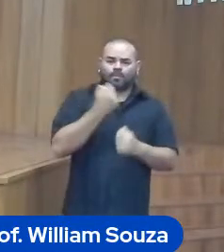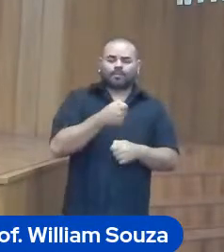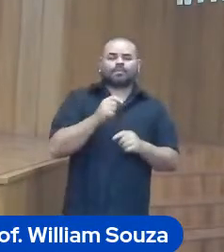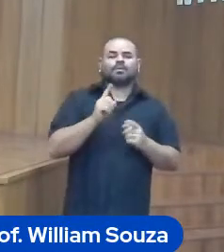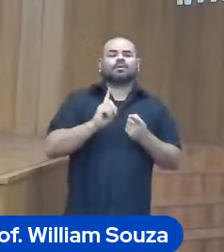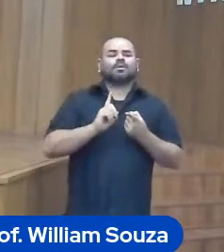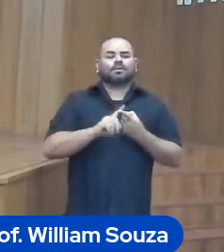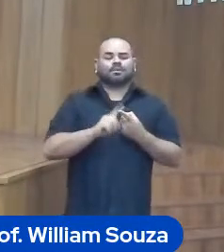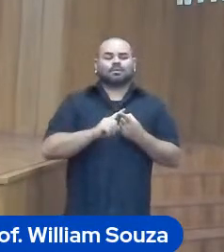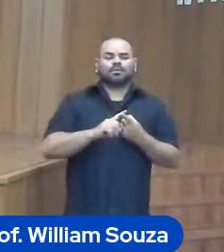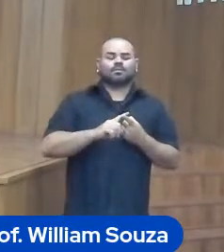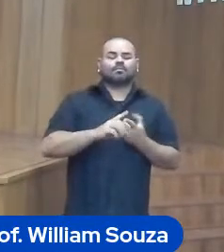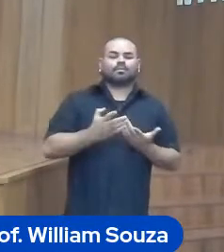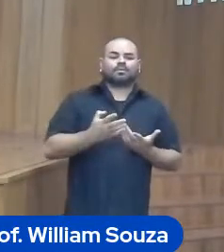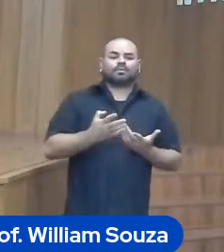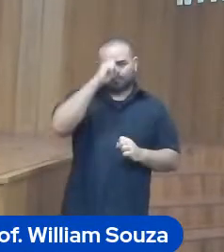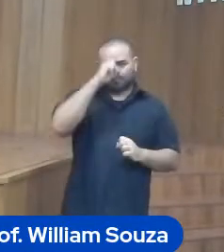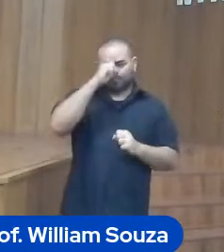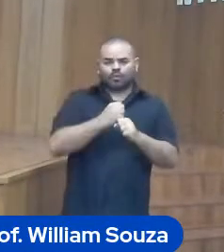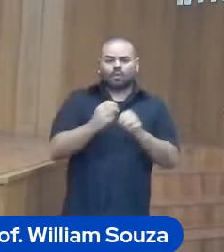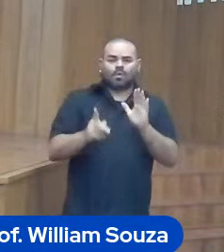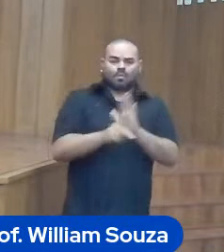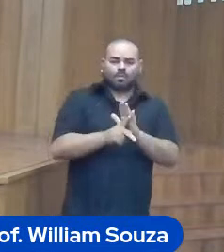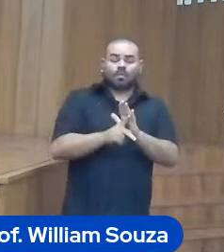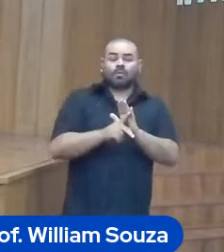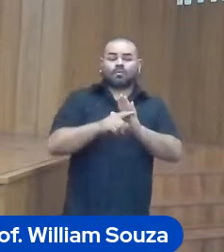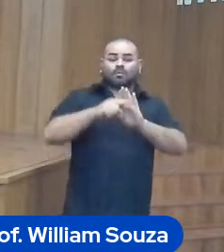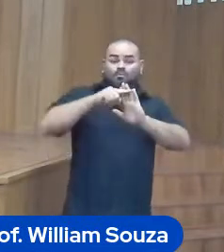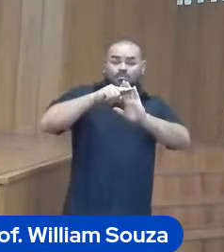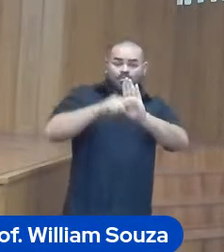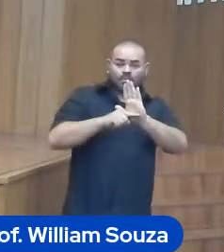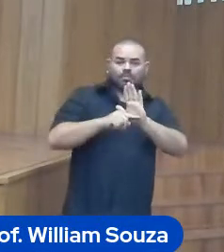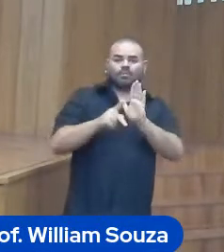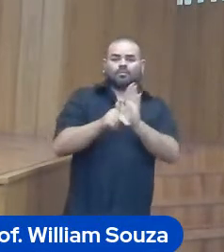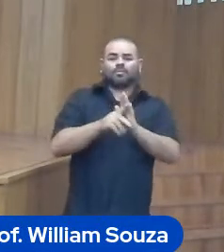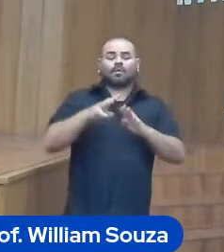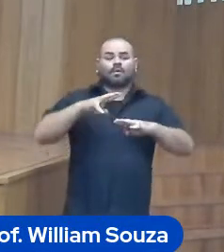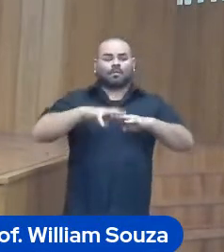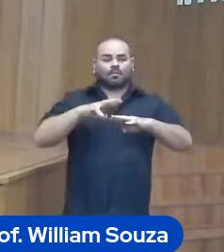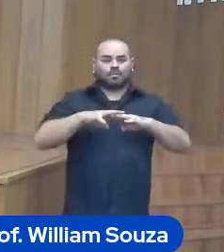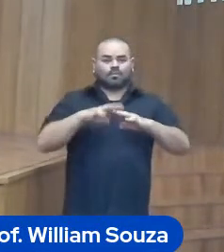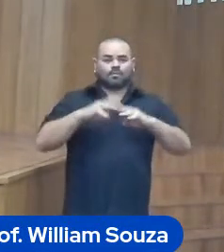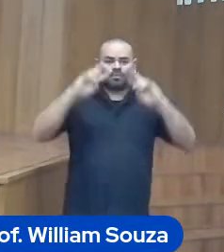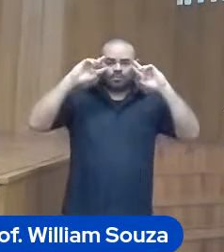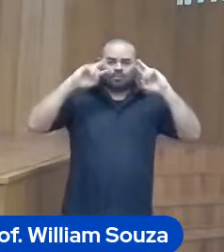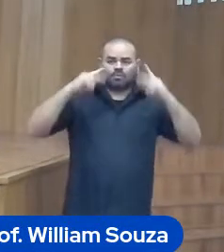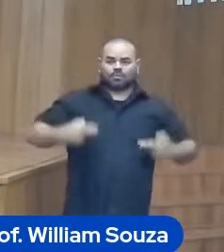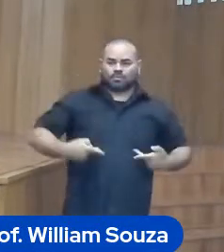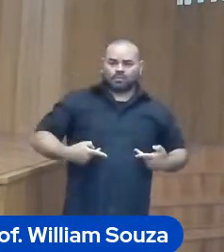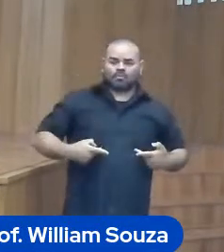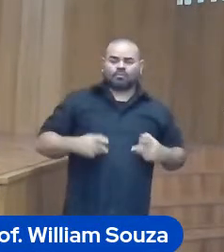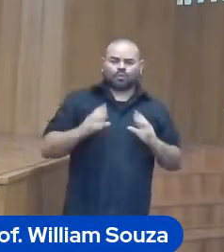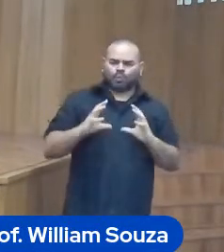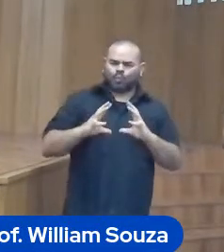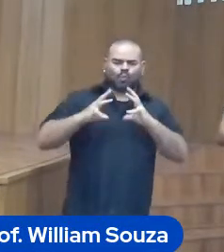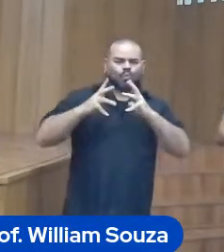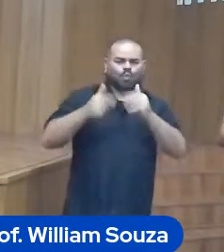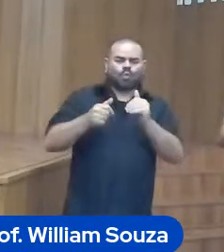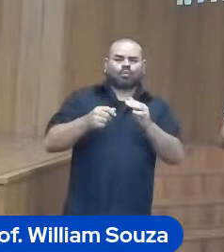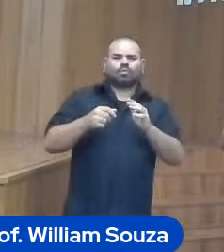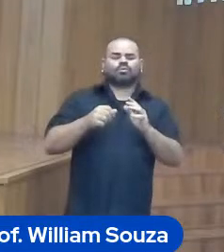o coordenador do programa Matemática Humanista, Facebook, YouTube, Instagram e